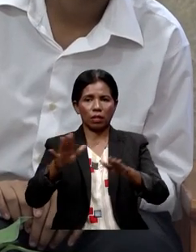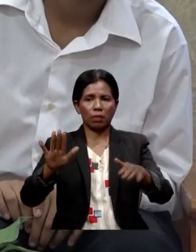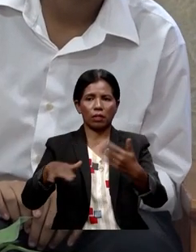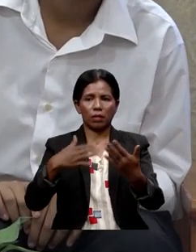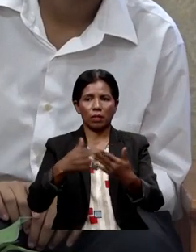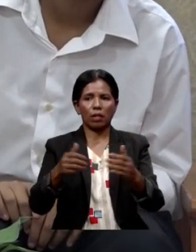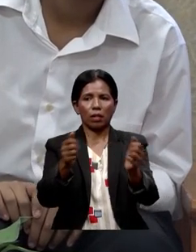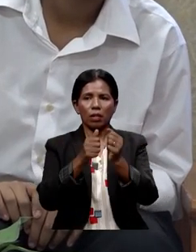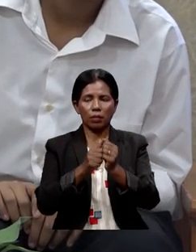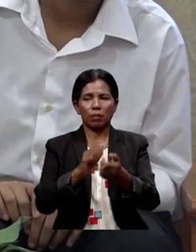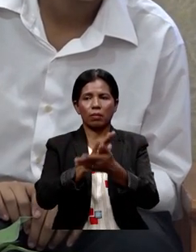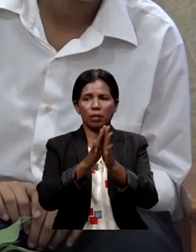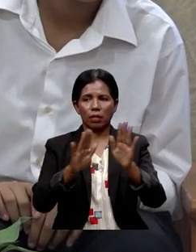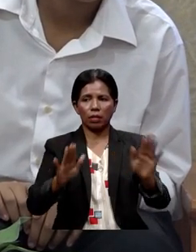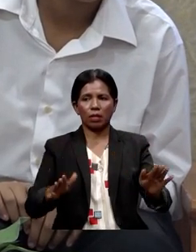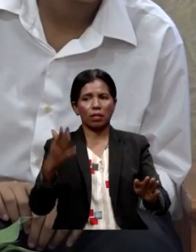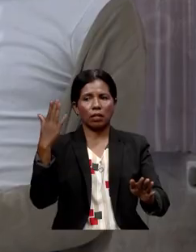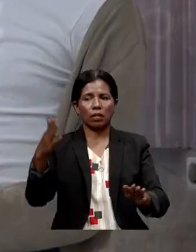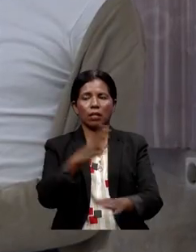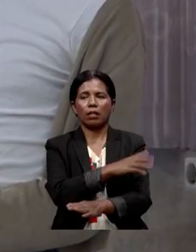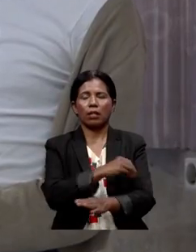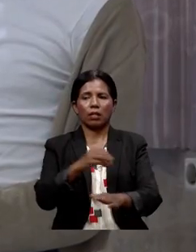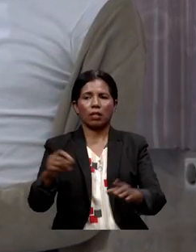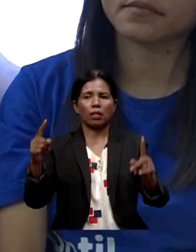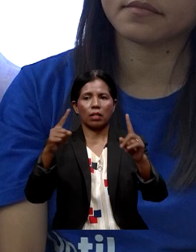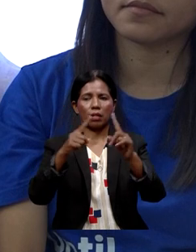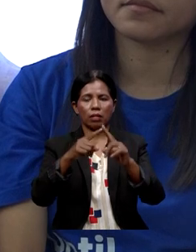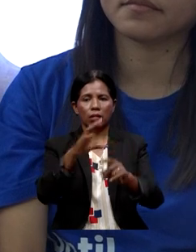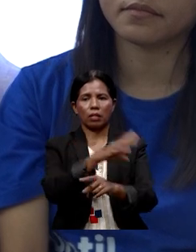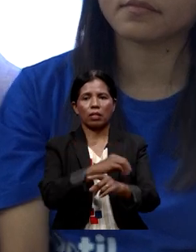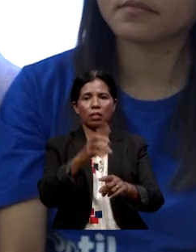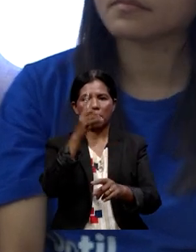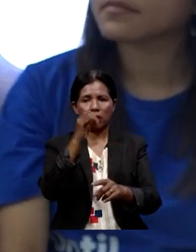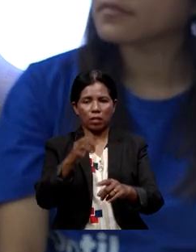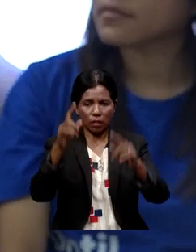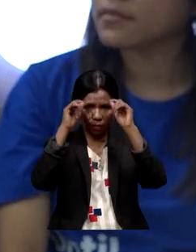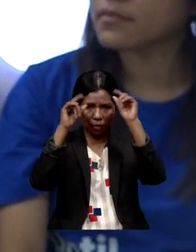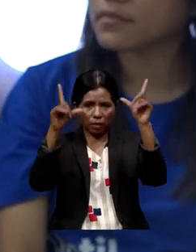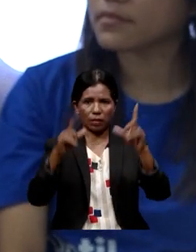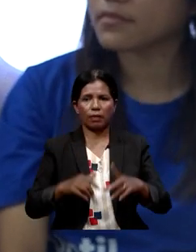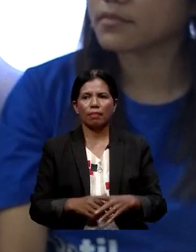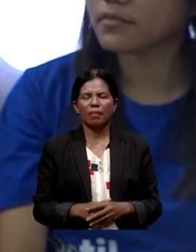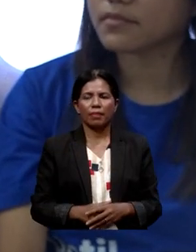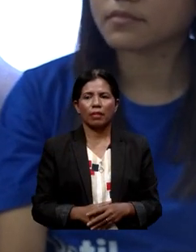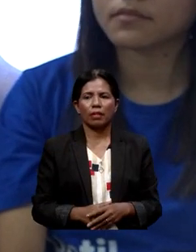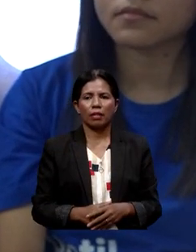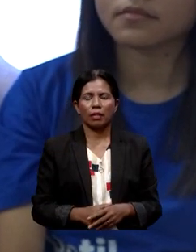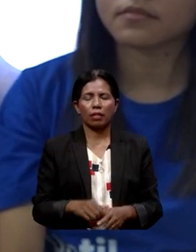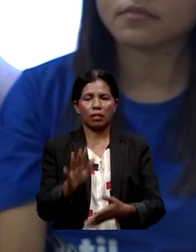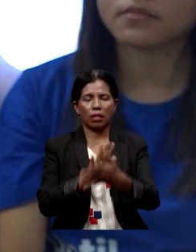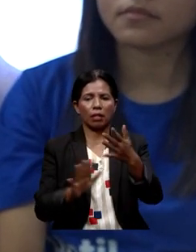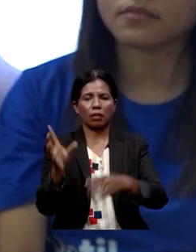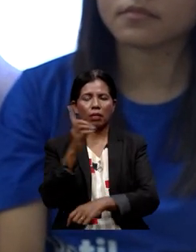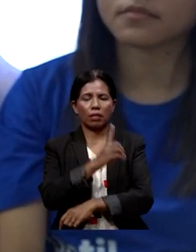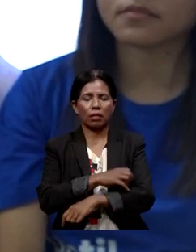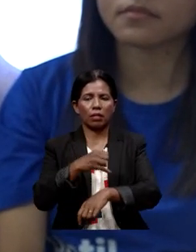tema Hamutuk Badame e a Salão Play Internacional Bairros dos Grilhos de Timor-Leste. E a celebração Loro Internacional